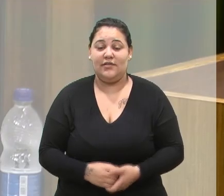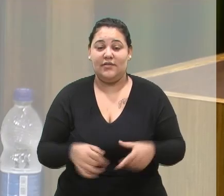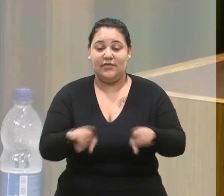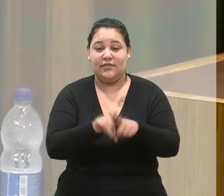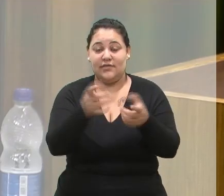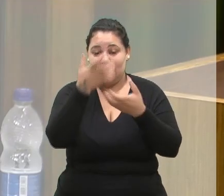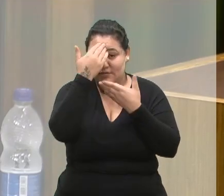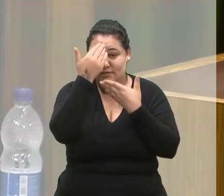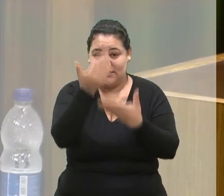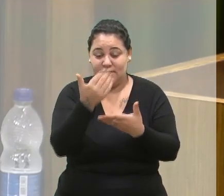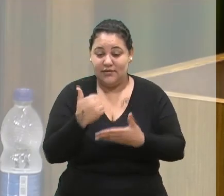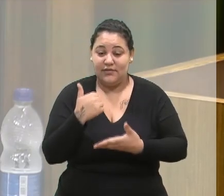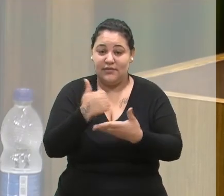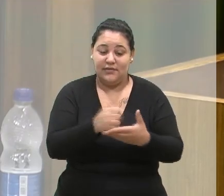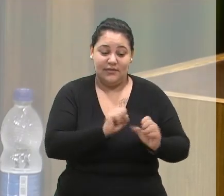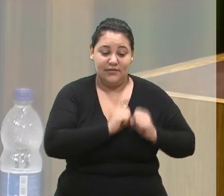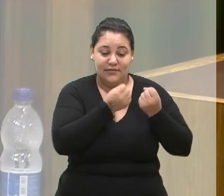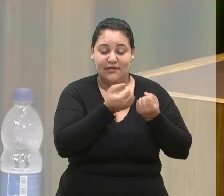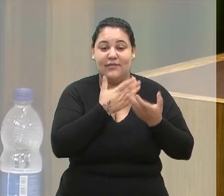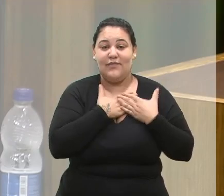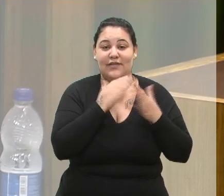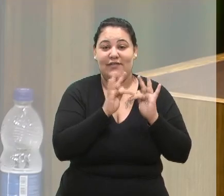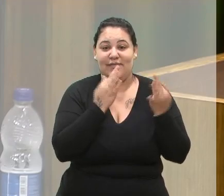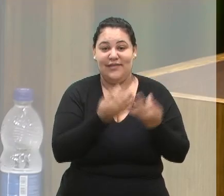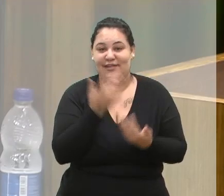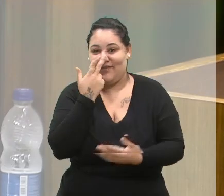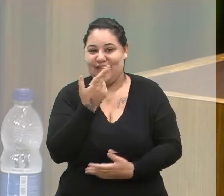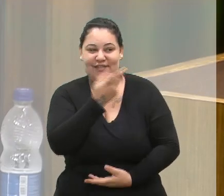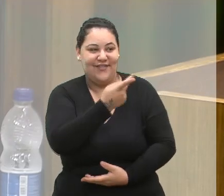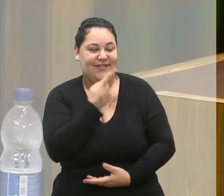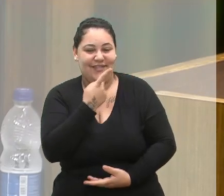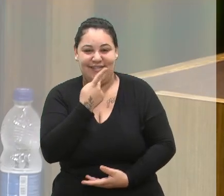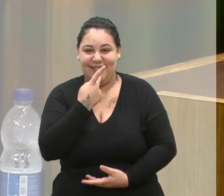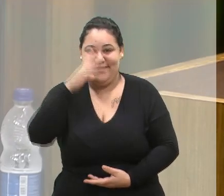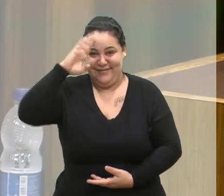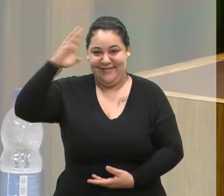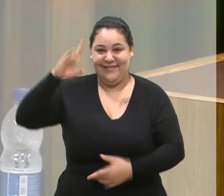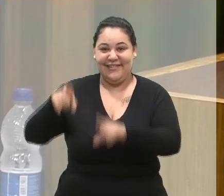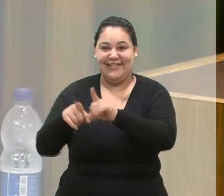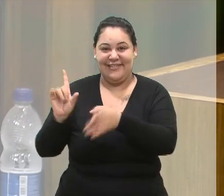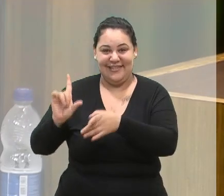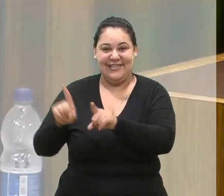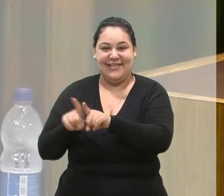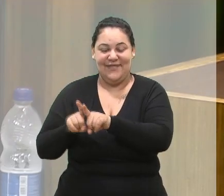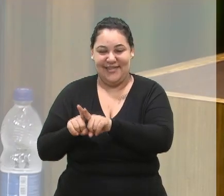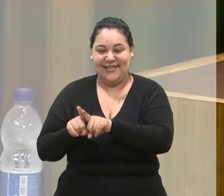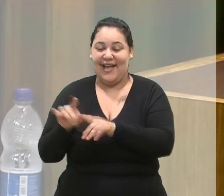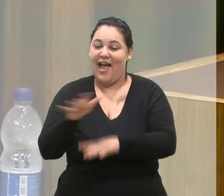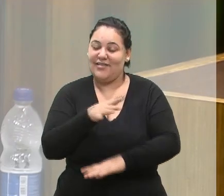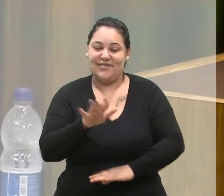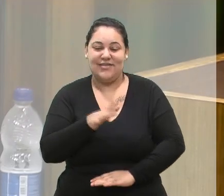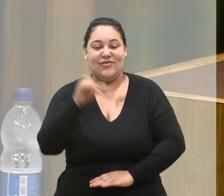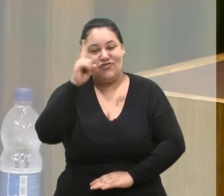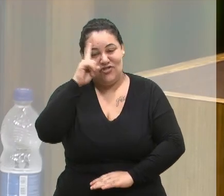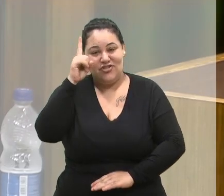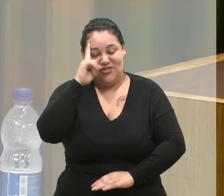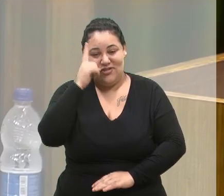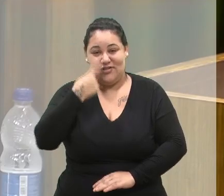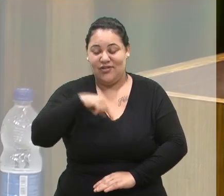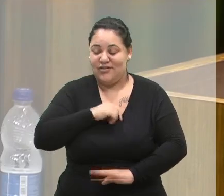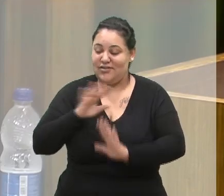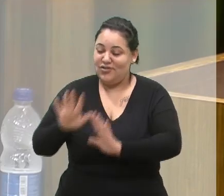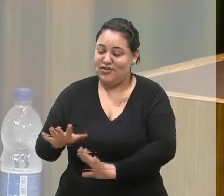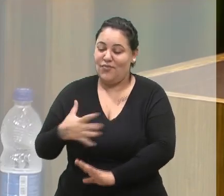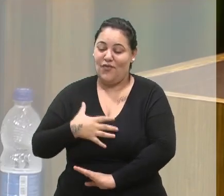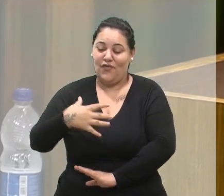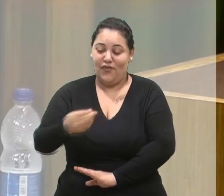o apoio e a dedicação da minha família, assim como falou o nosso colega vereador Cristiano. Muitas vezes, no nosso dia a dia, nós deixamos os filhos,